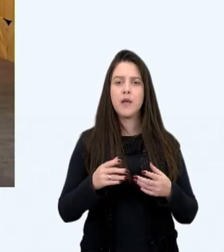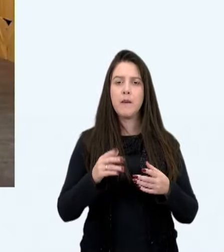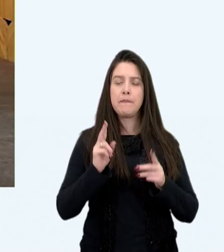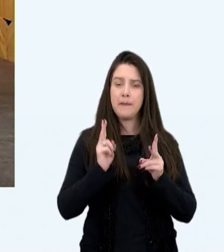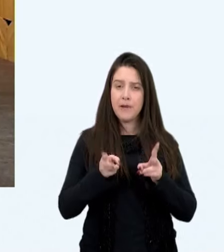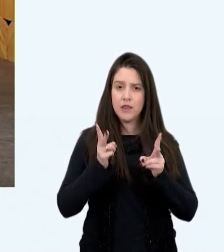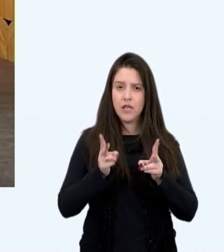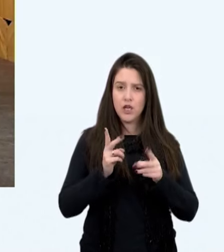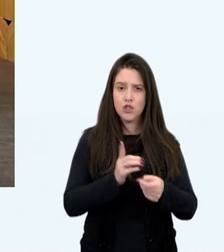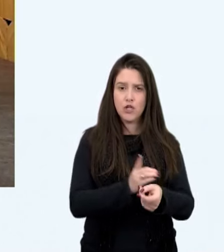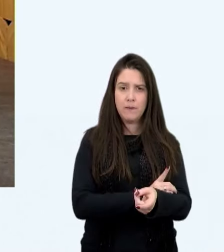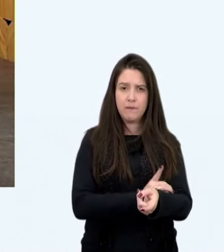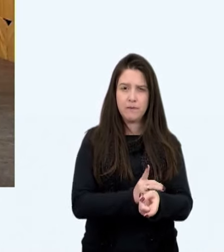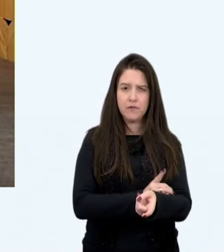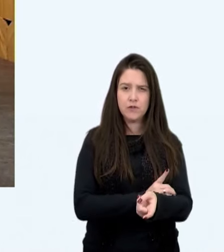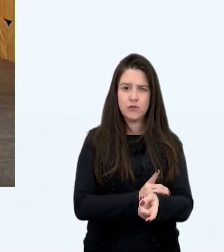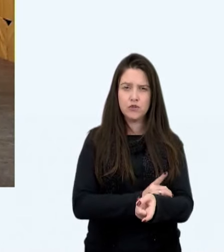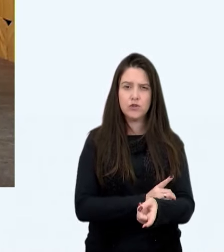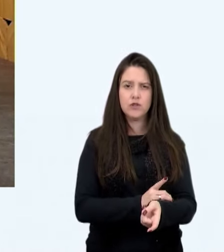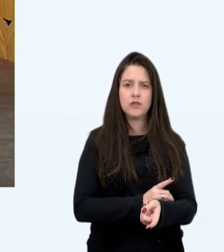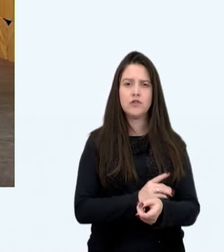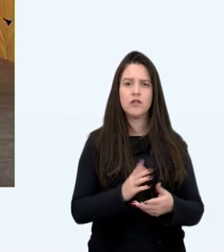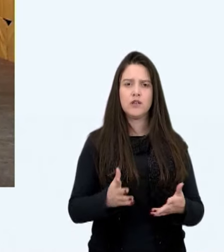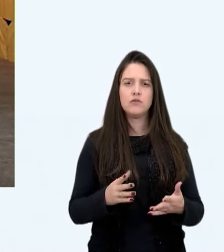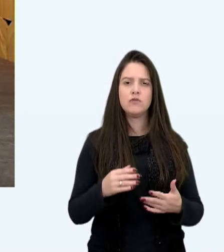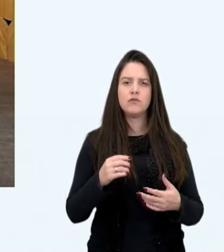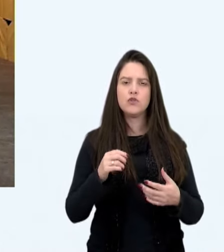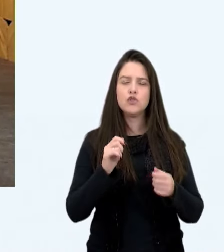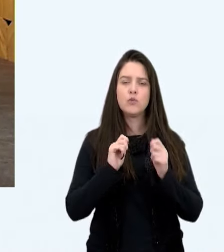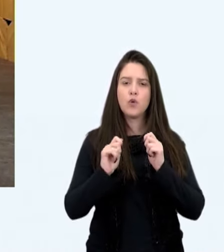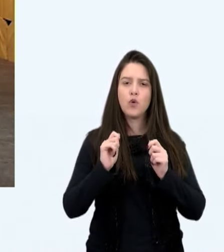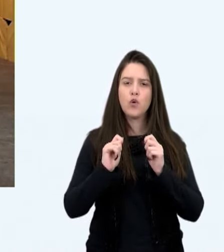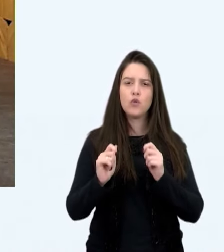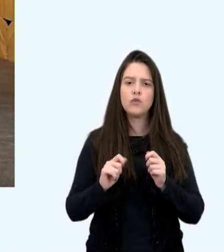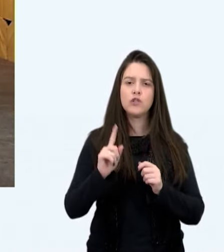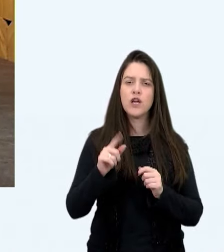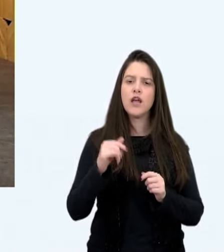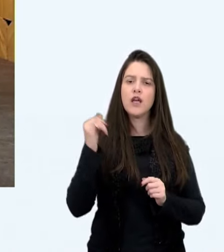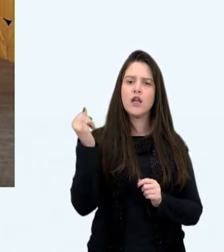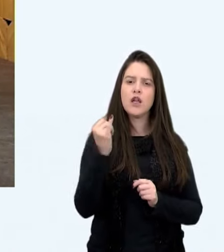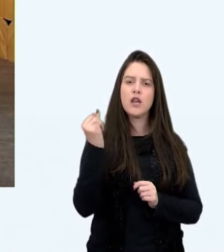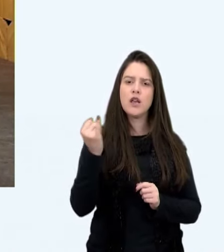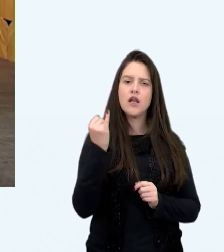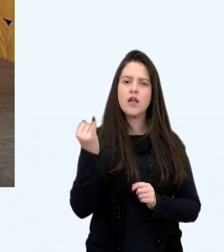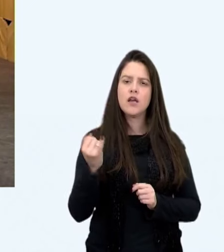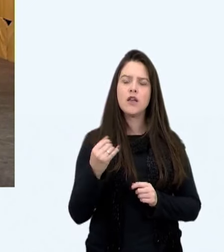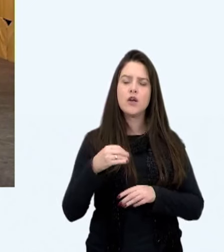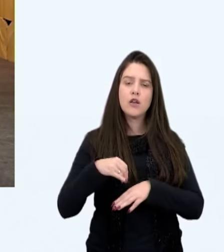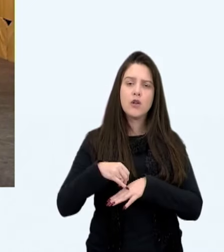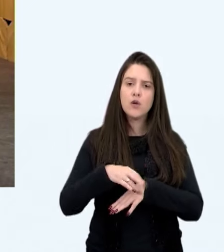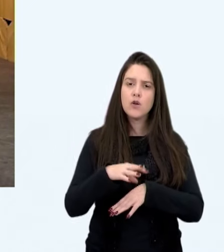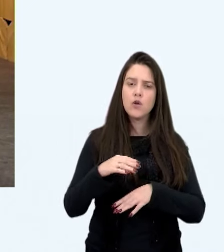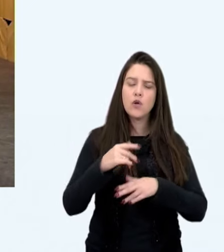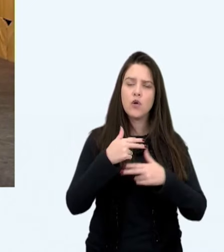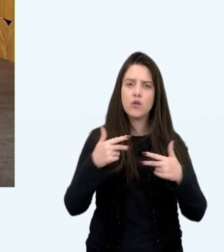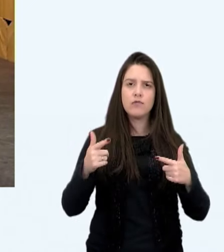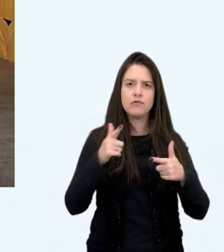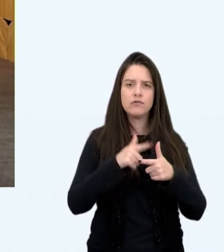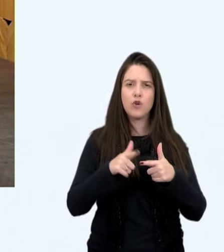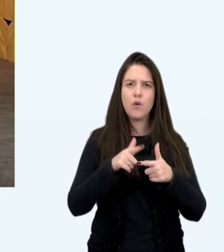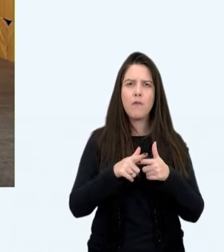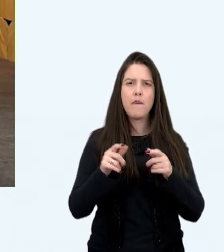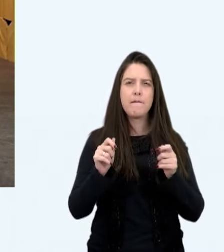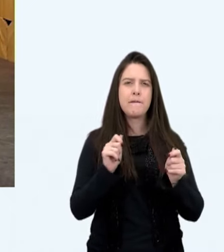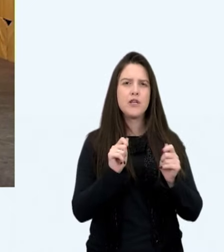né, o diabetes, no caso, sob controle, é importante a gente estar sempre com algumas medidas